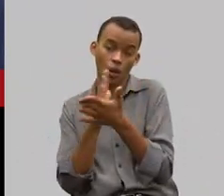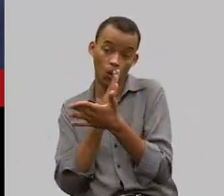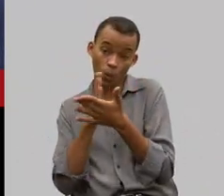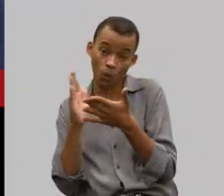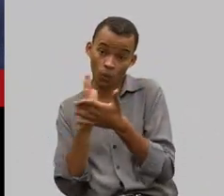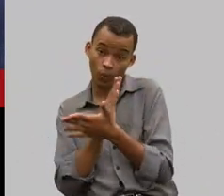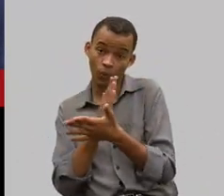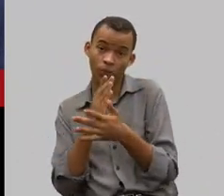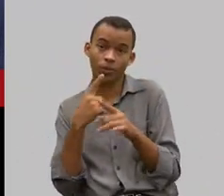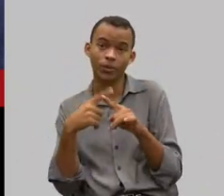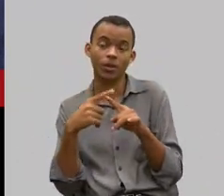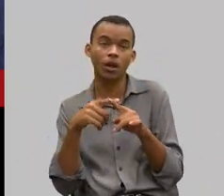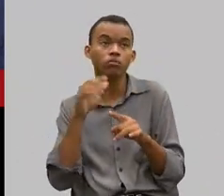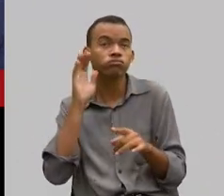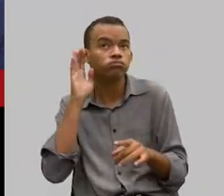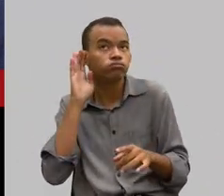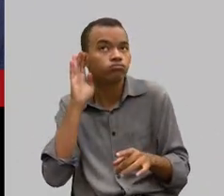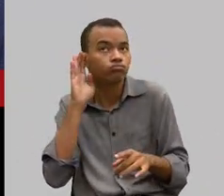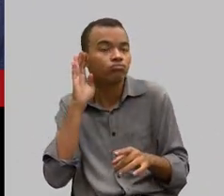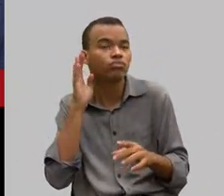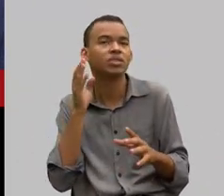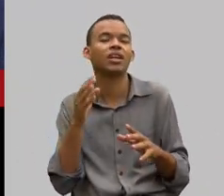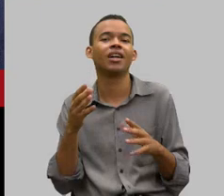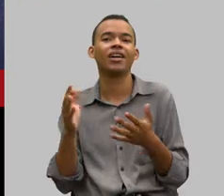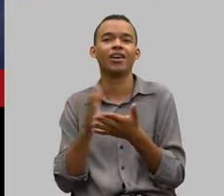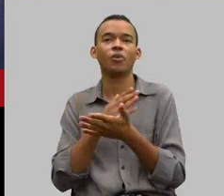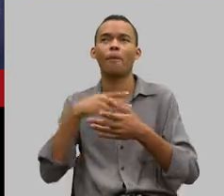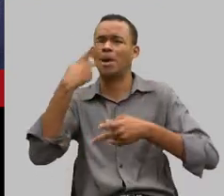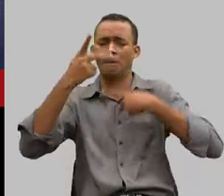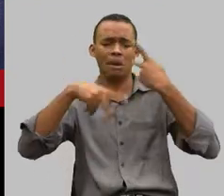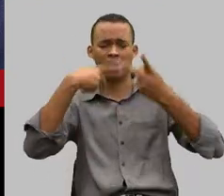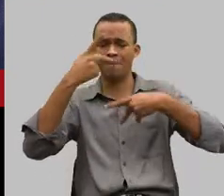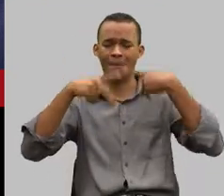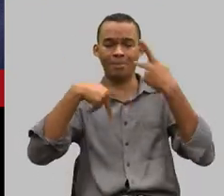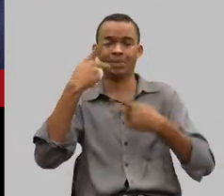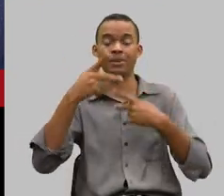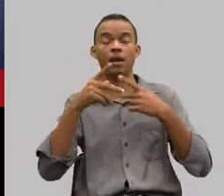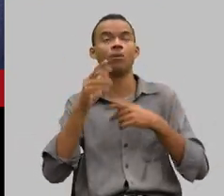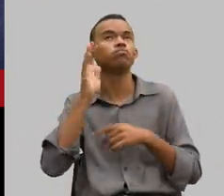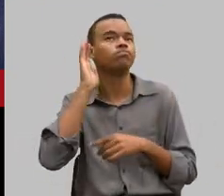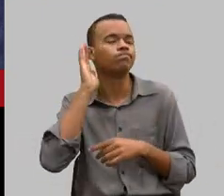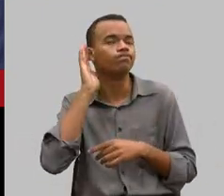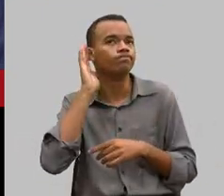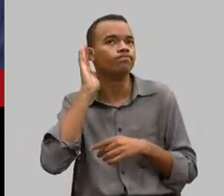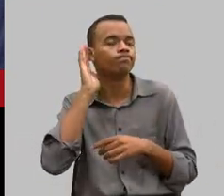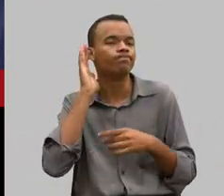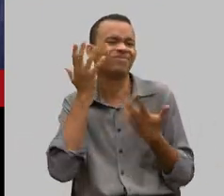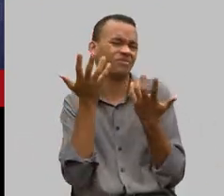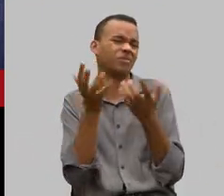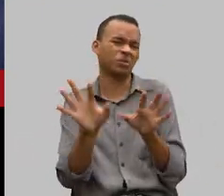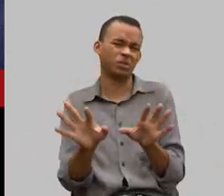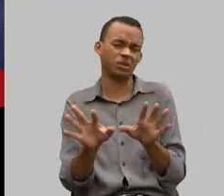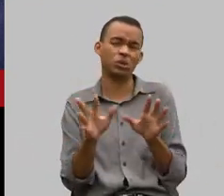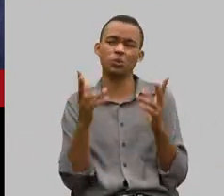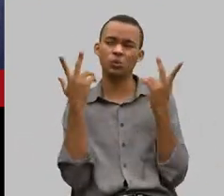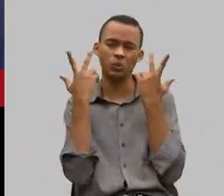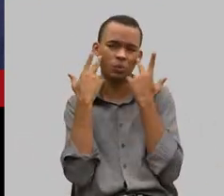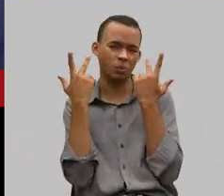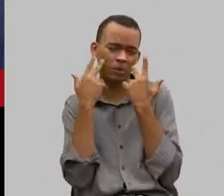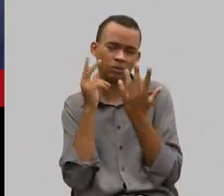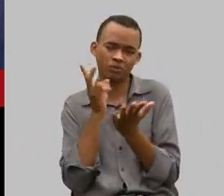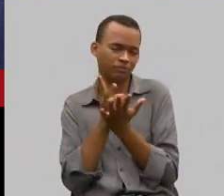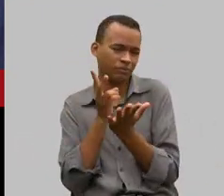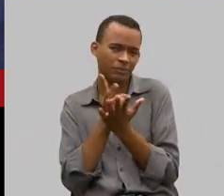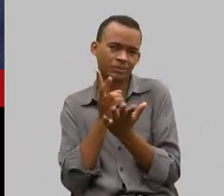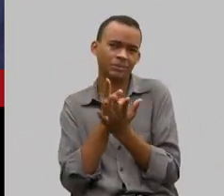ouvir né muitos querem falar mas na hora de ouvir tem uma dificuldade se é normal sempre foi assim e sempre será